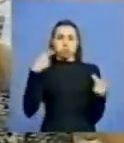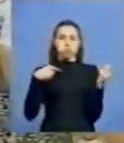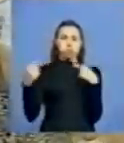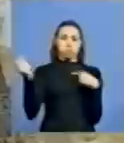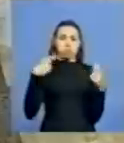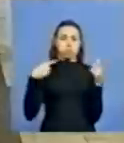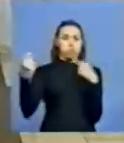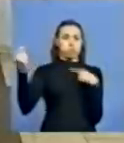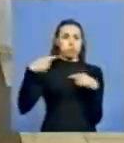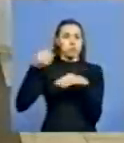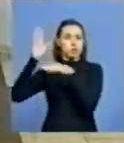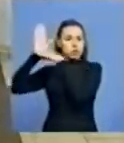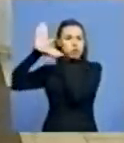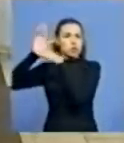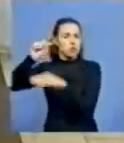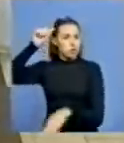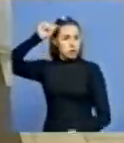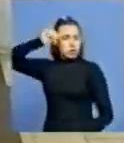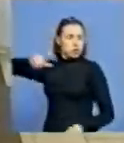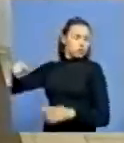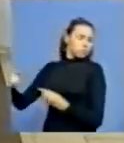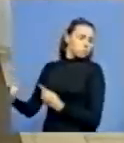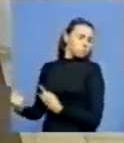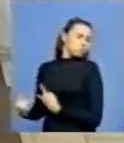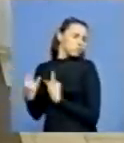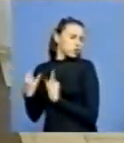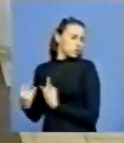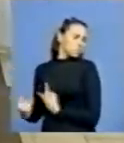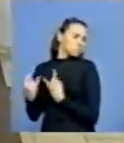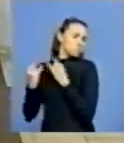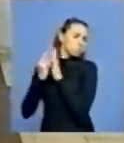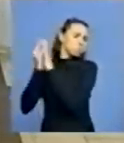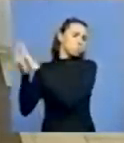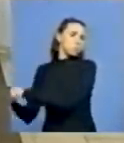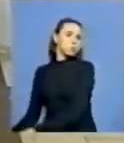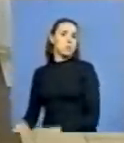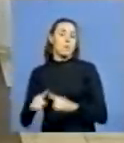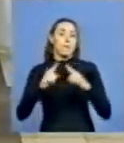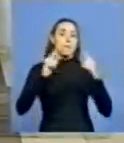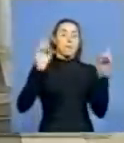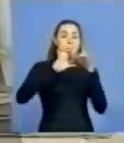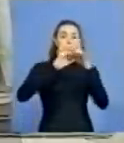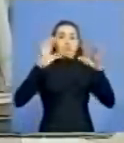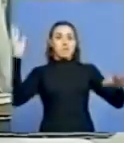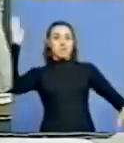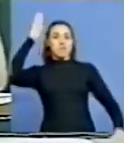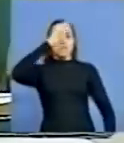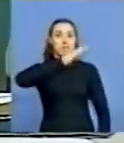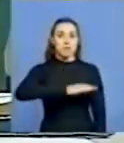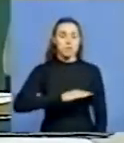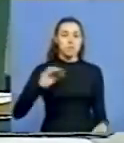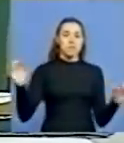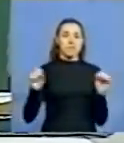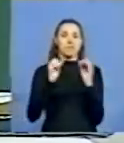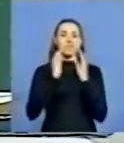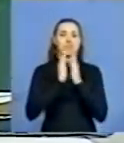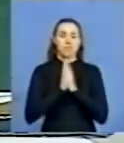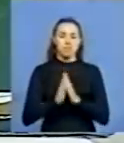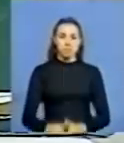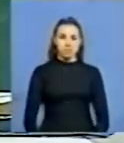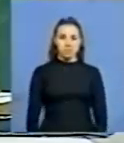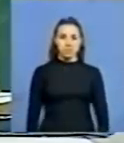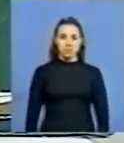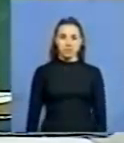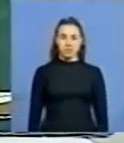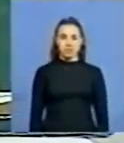nos tem ofendido. E não nos deixeis cair em tentação, mas livrai-nos do mal.